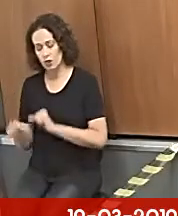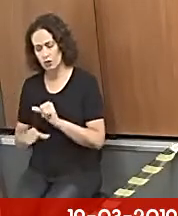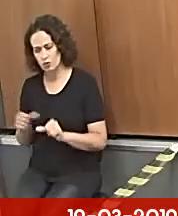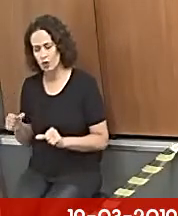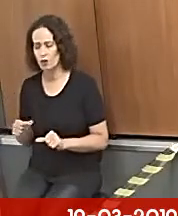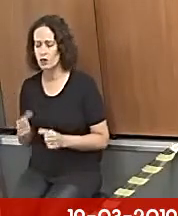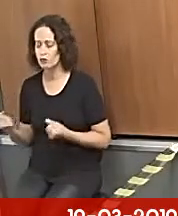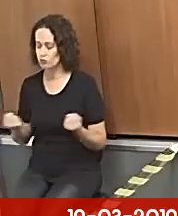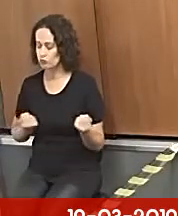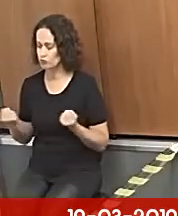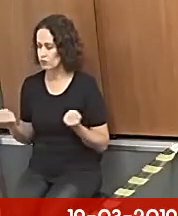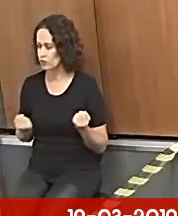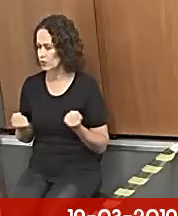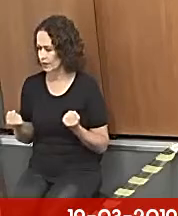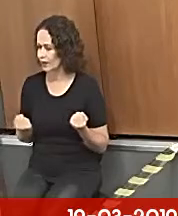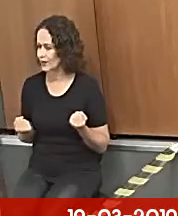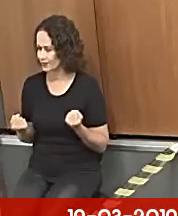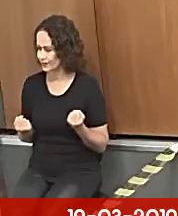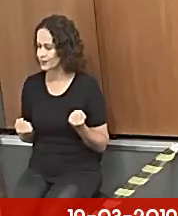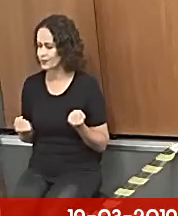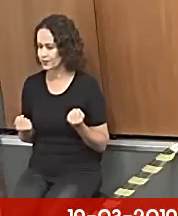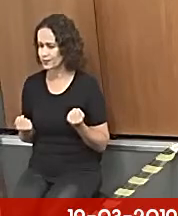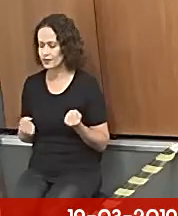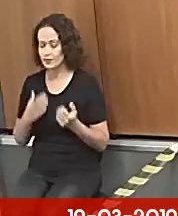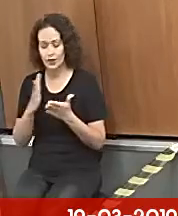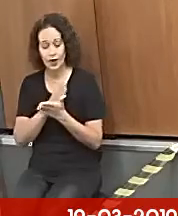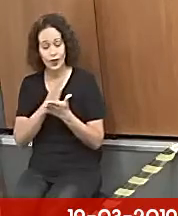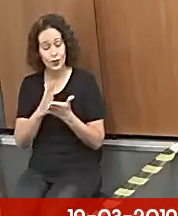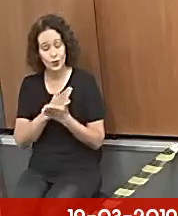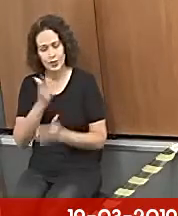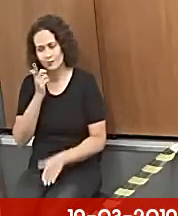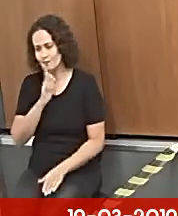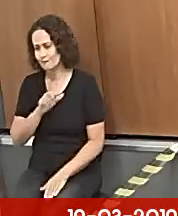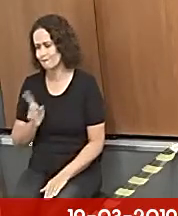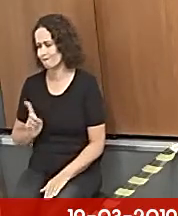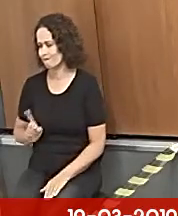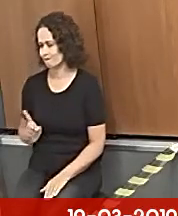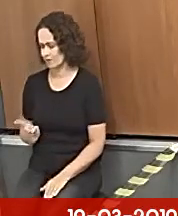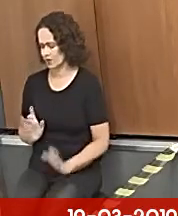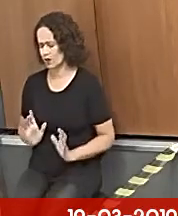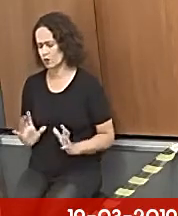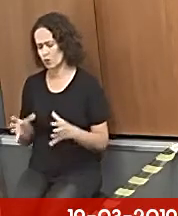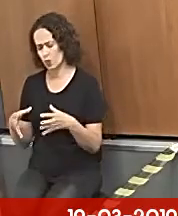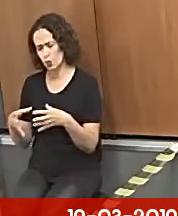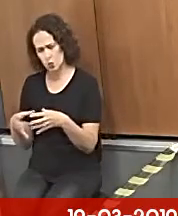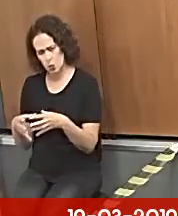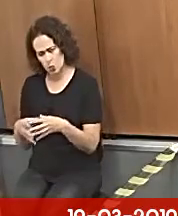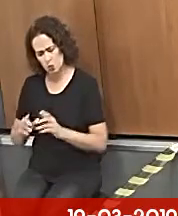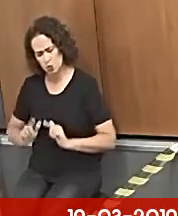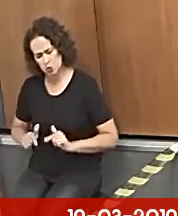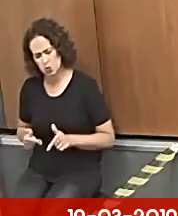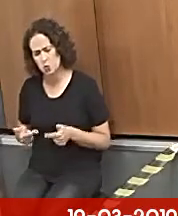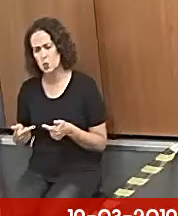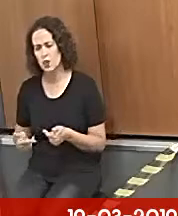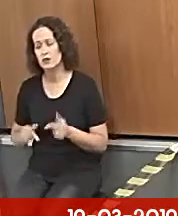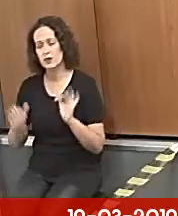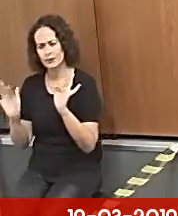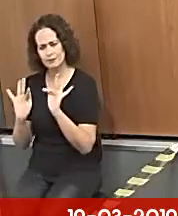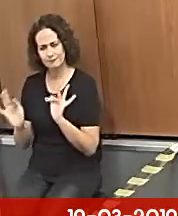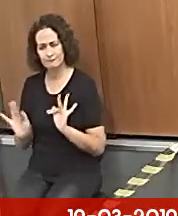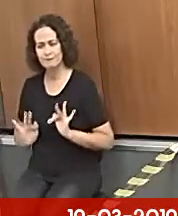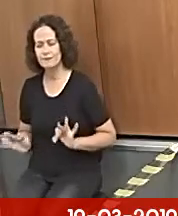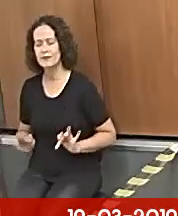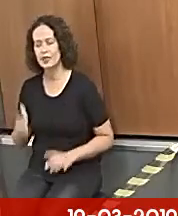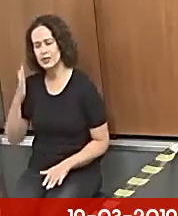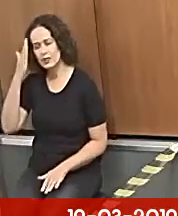porque que muitos nunca conseguir trocar então a comissão atuante fiquei muito feliz em saber que o